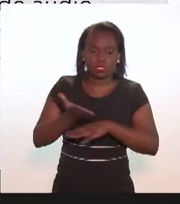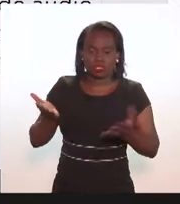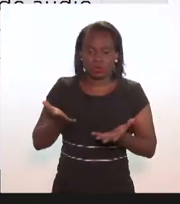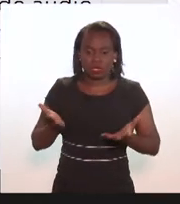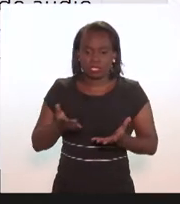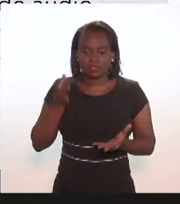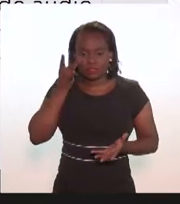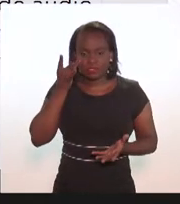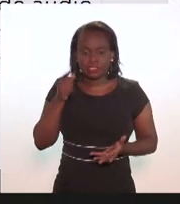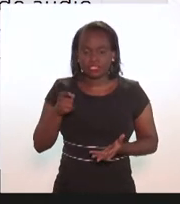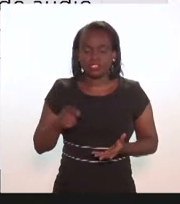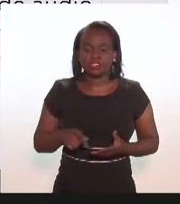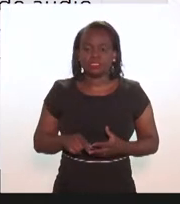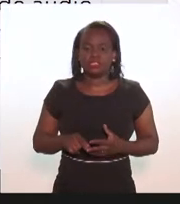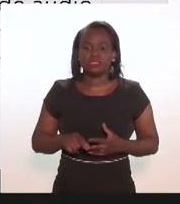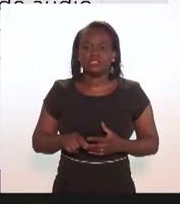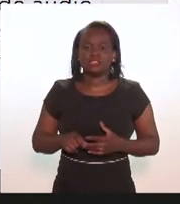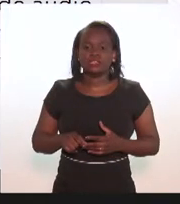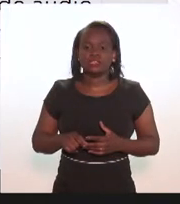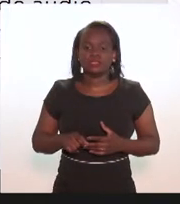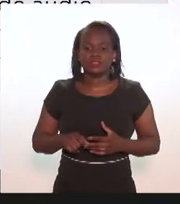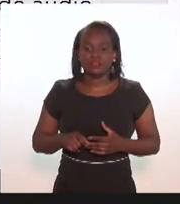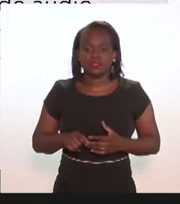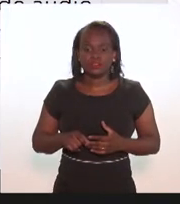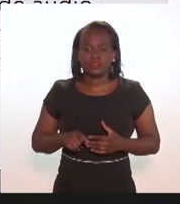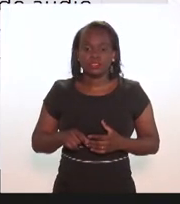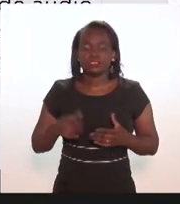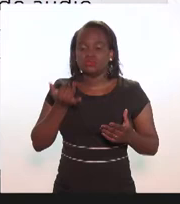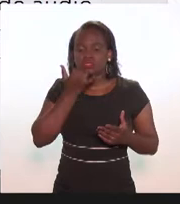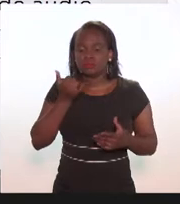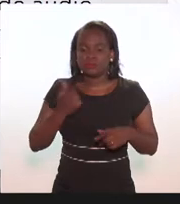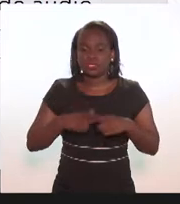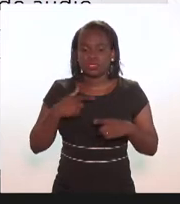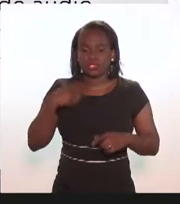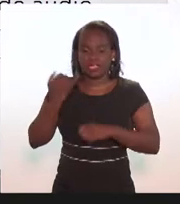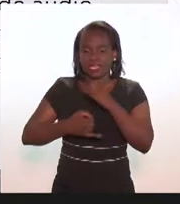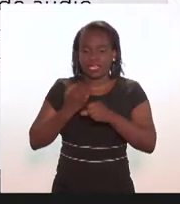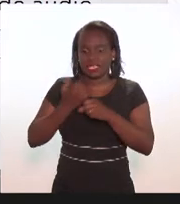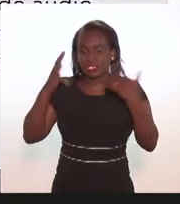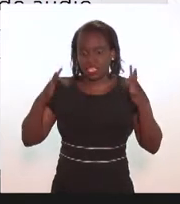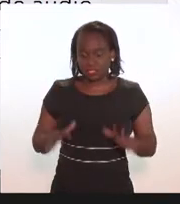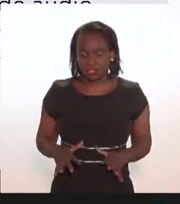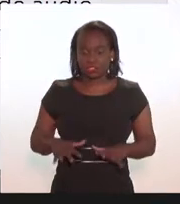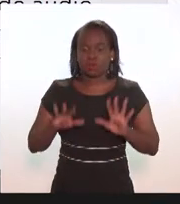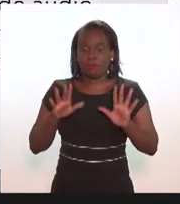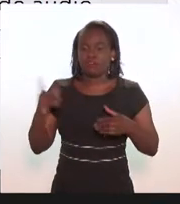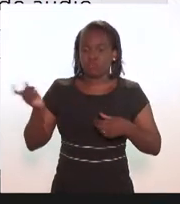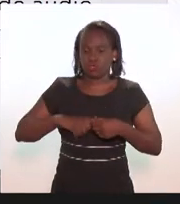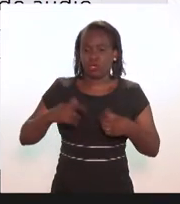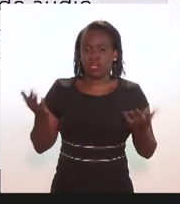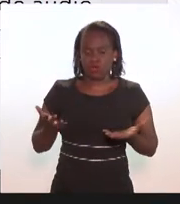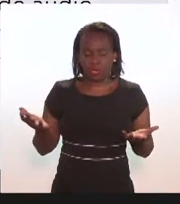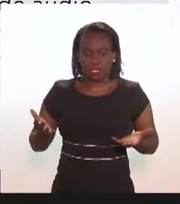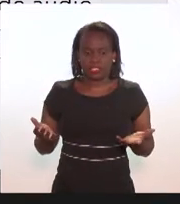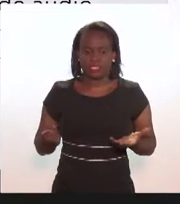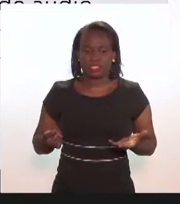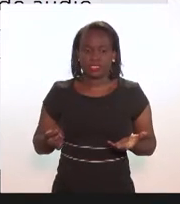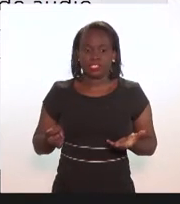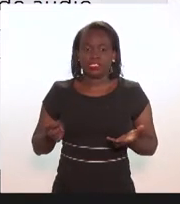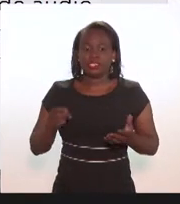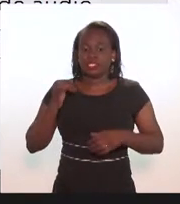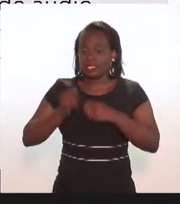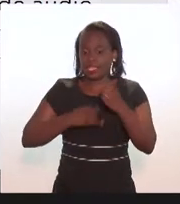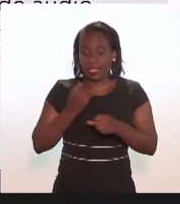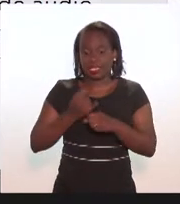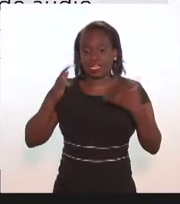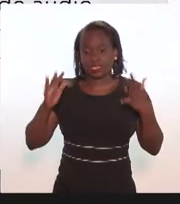vendo aqui que o deputado Luiz Paulo... Desculpas, porque a minha rede caiu, mas foi estabelecido agora, porque caiu a rede de